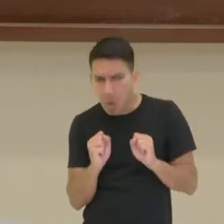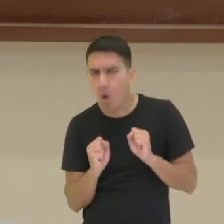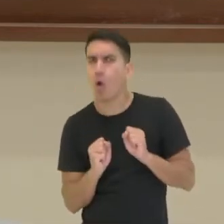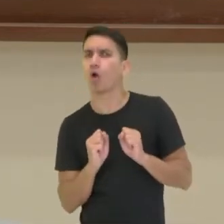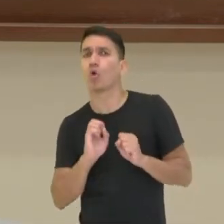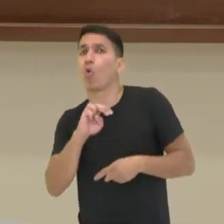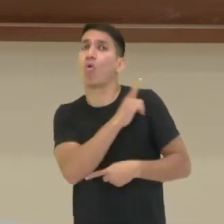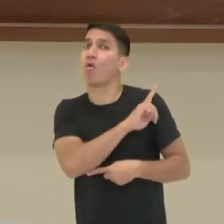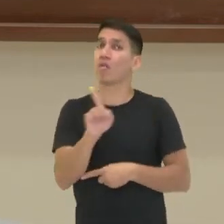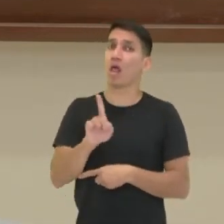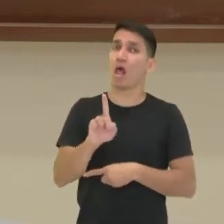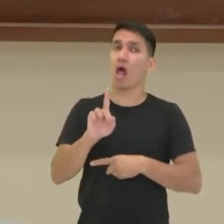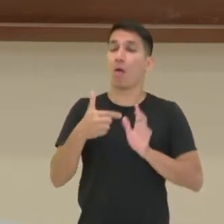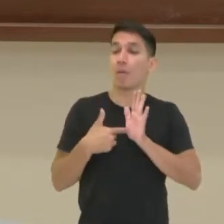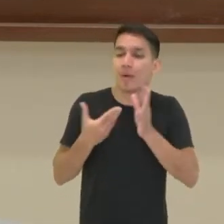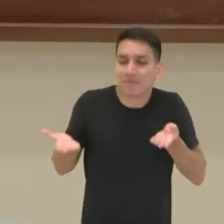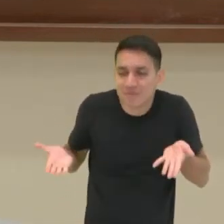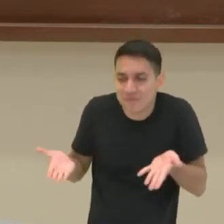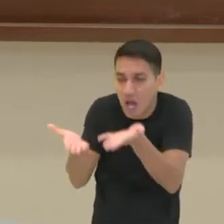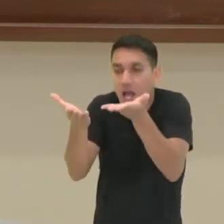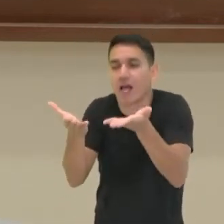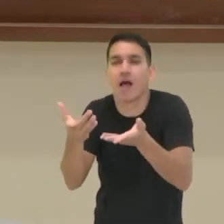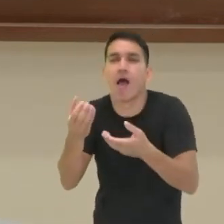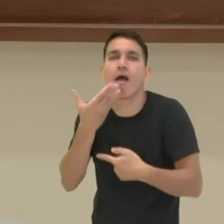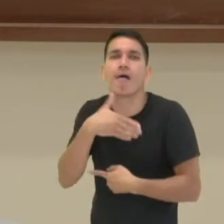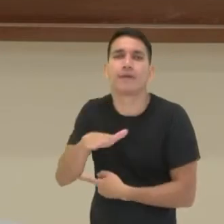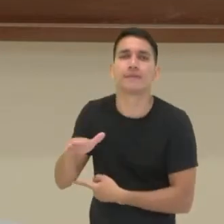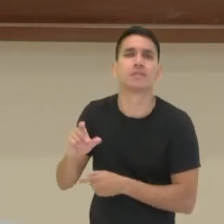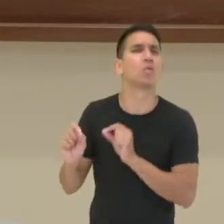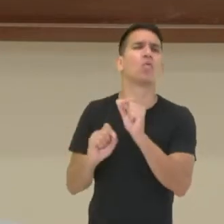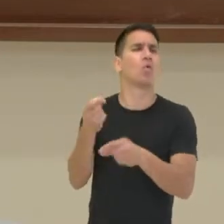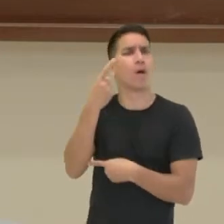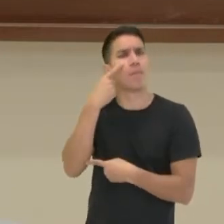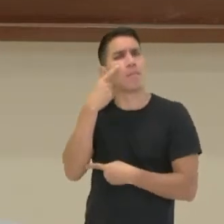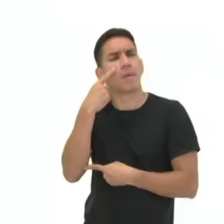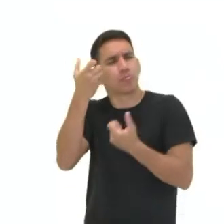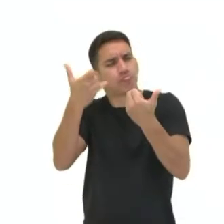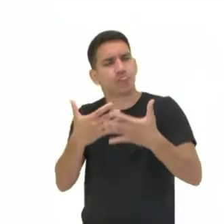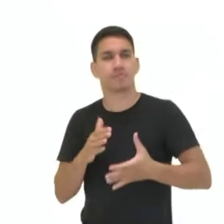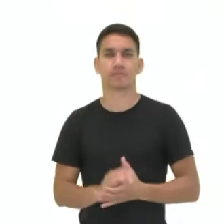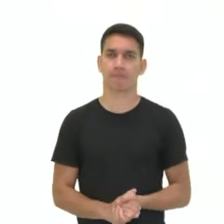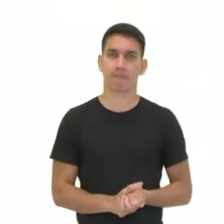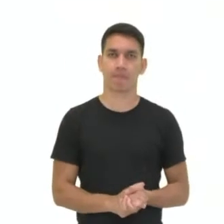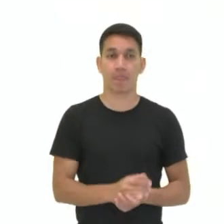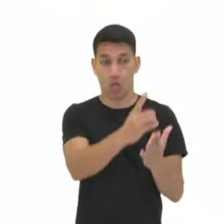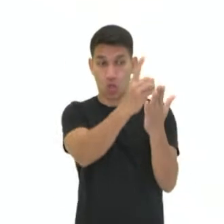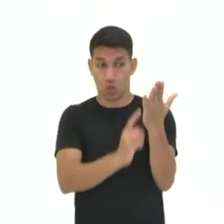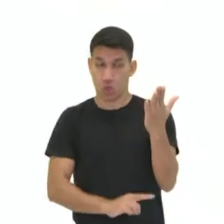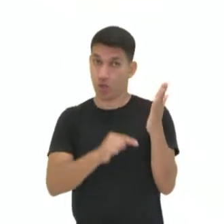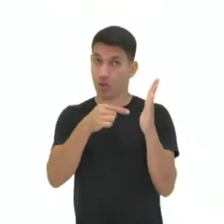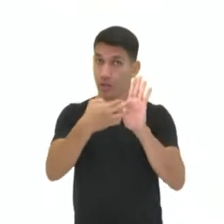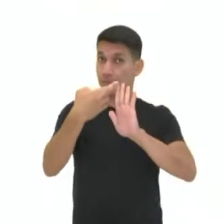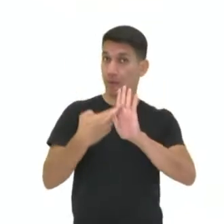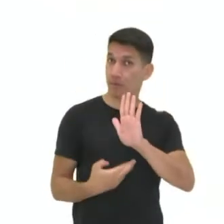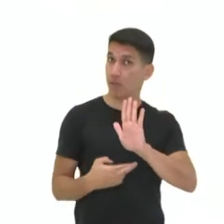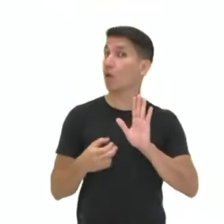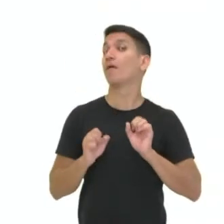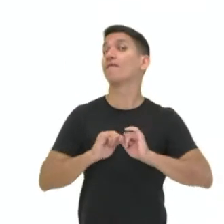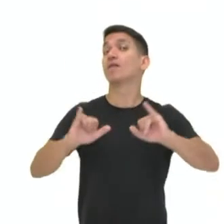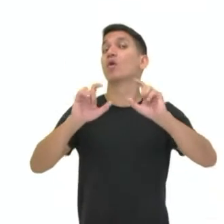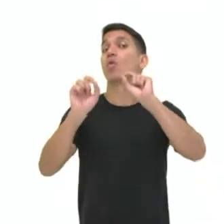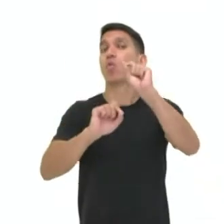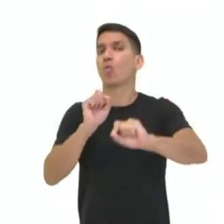ser direcionado às crianças. Vamos ver então aqui o que está dizendo. O documento normativo dispõe que